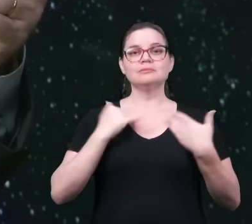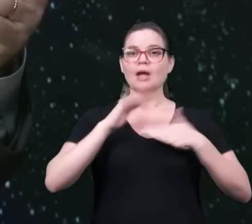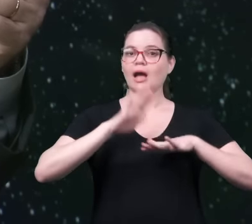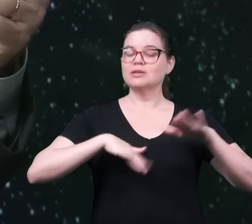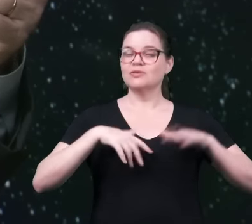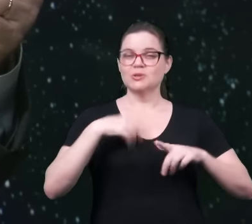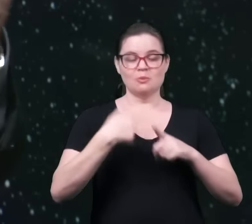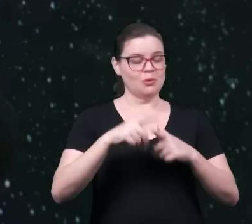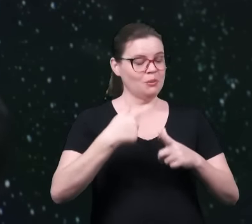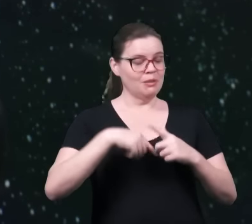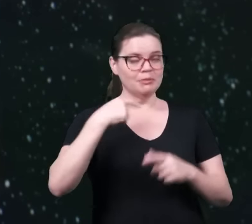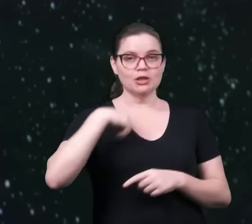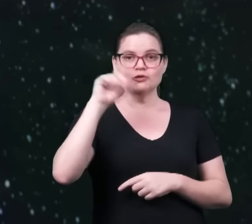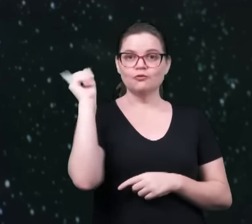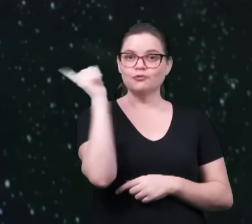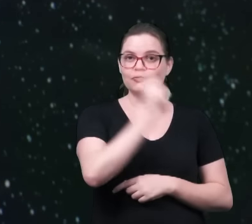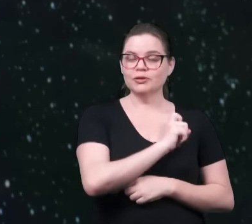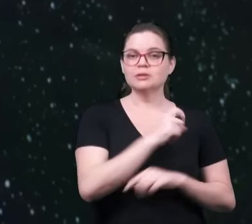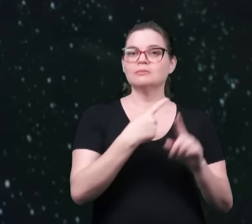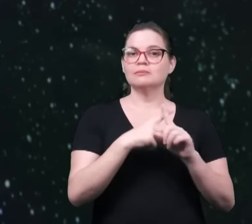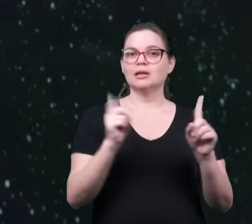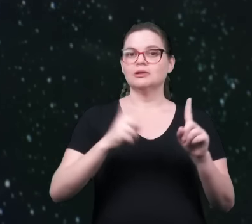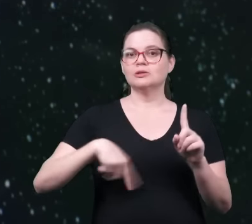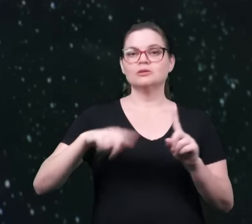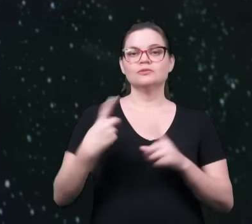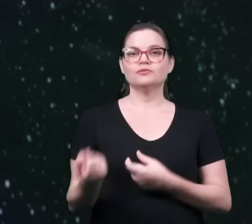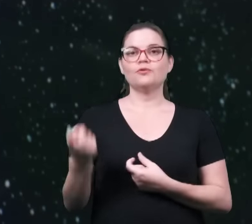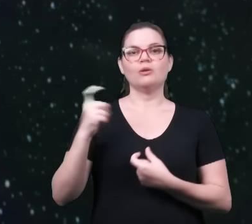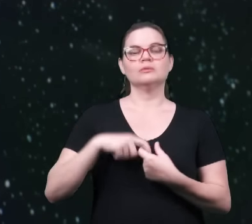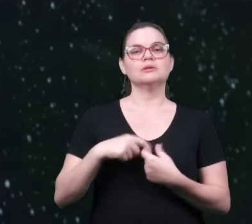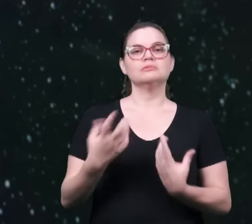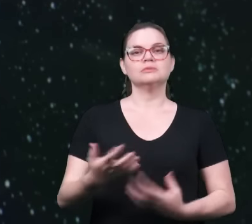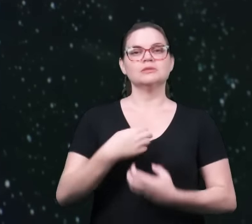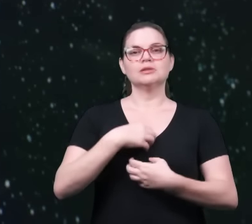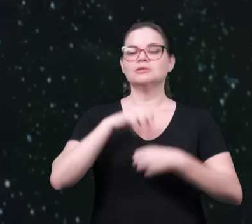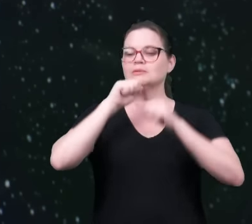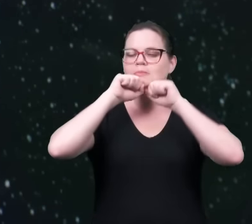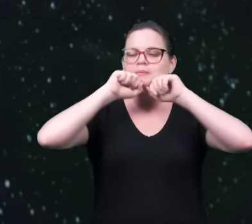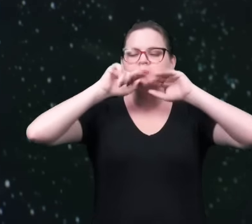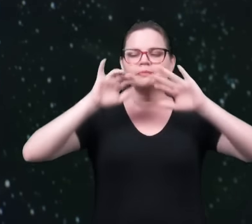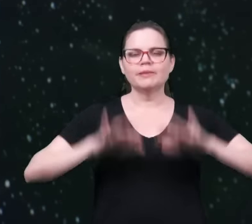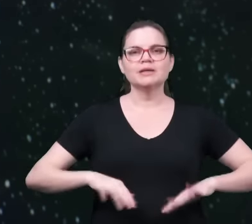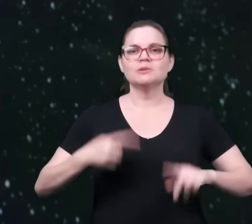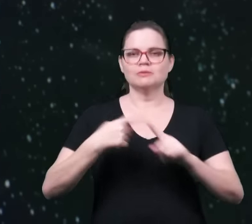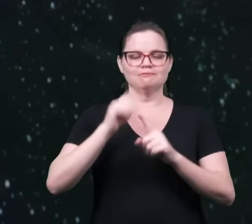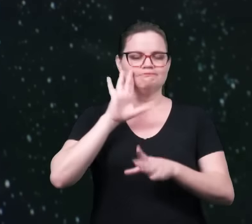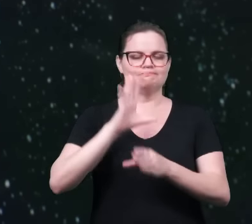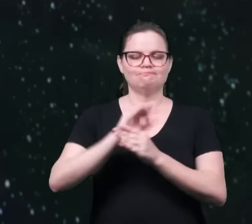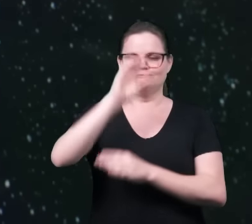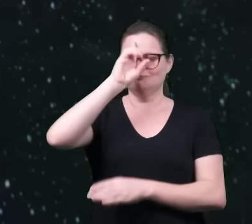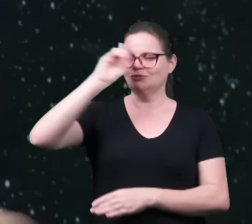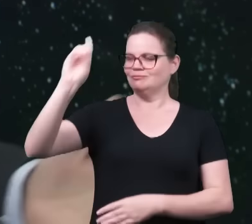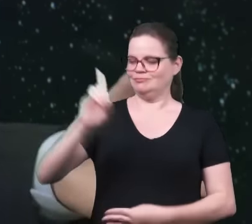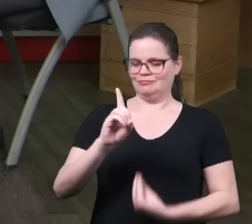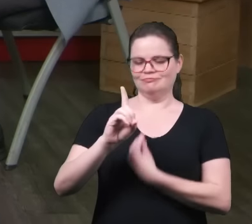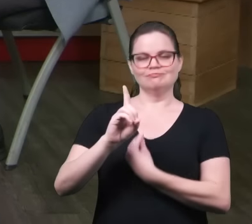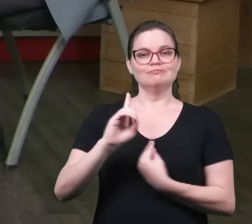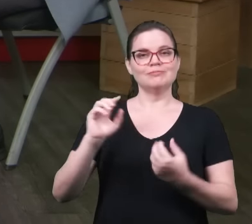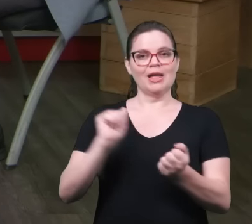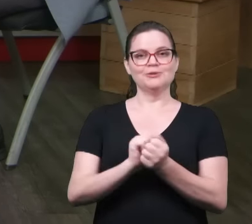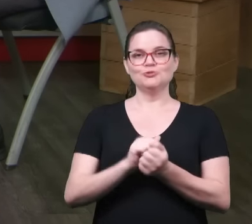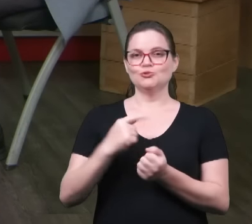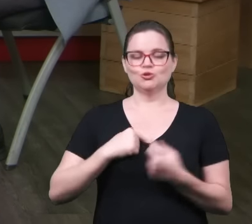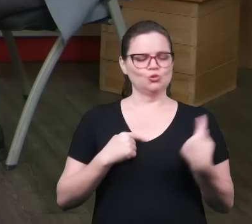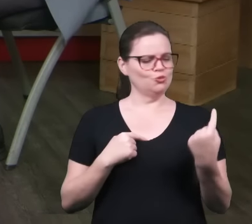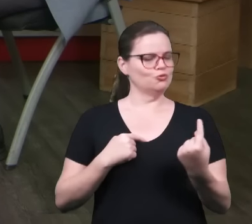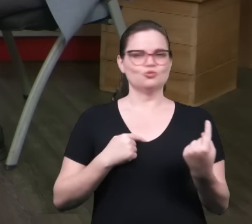maior ainda, mas nós voltamos. Sabe por quê? Que nós sabemos que na nossa peleja há um Deus que vai pelejar por nós. Bendito seja o Senhor. Não estamos sozinhos.